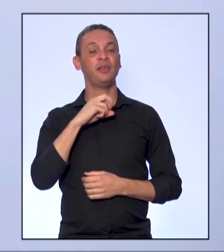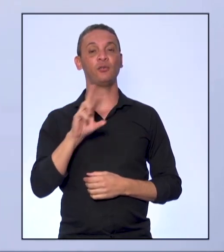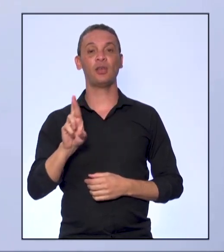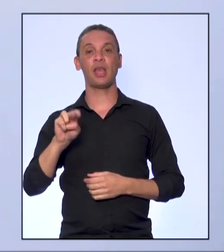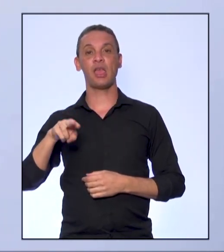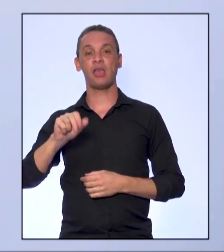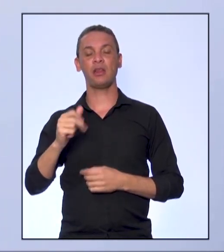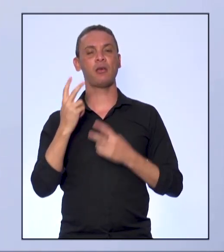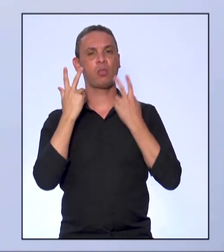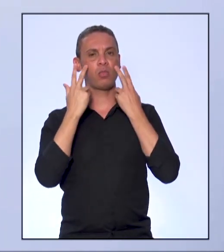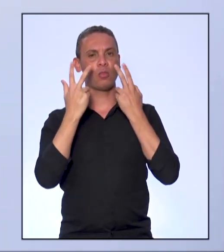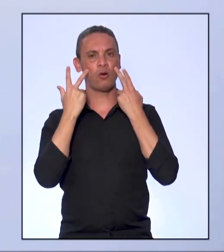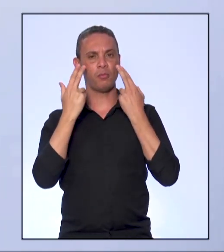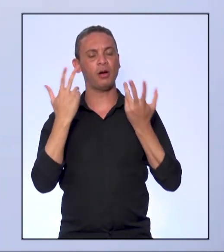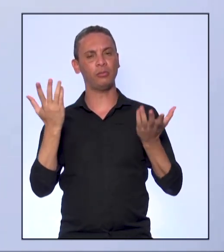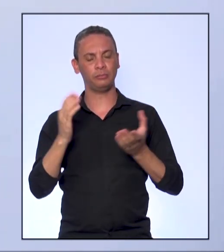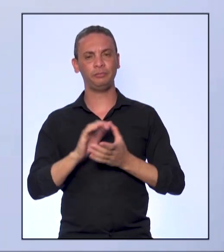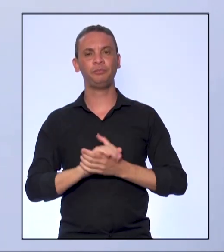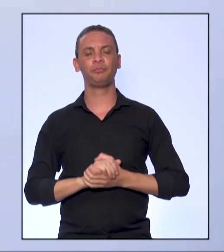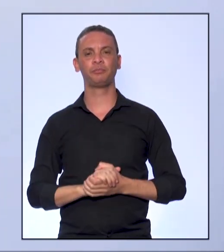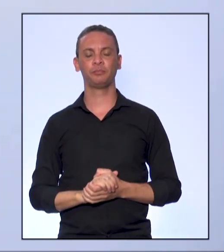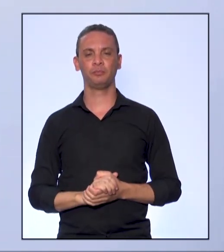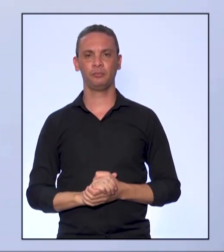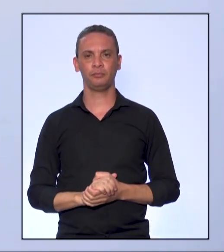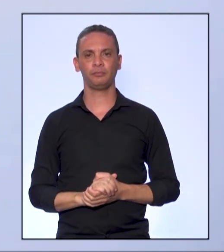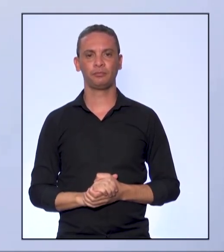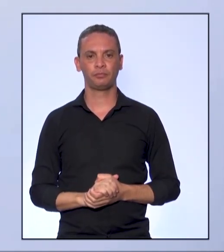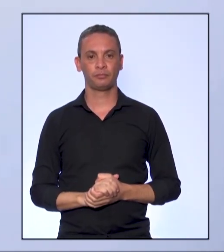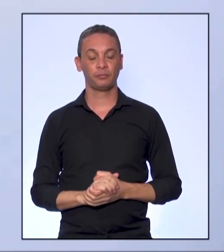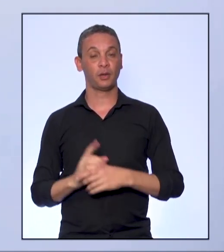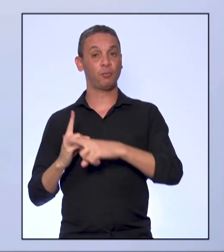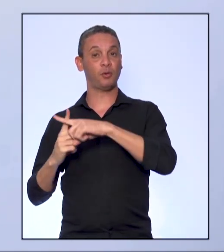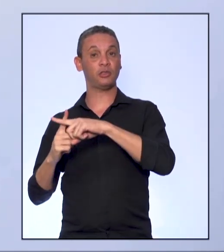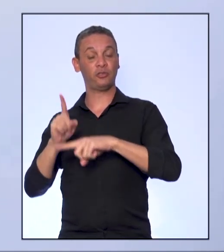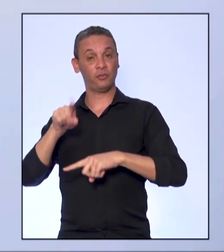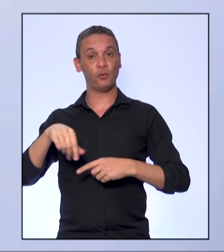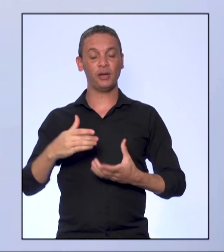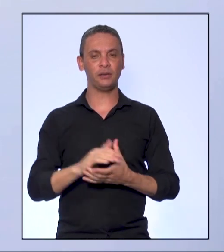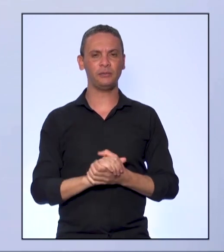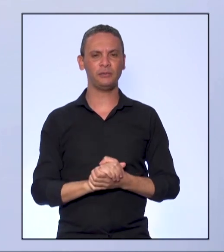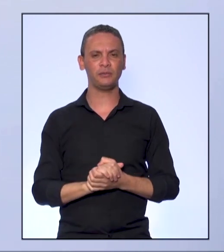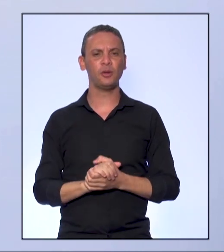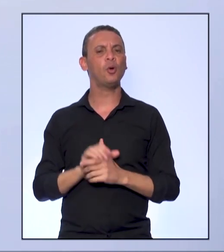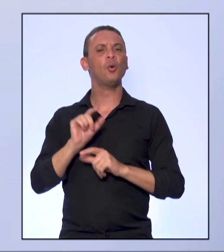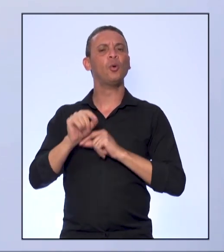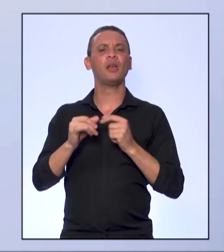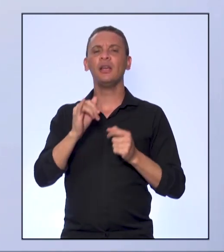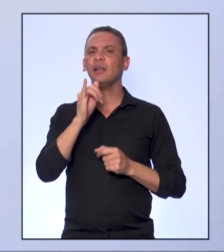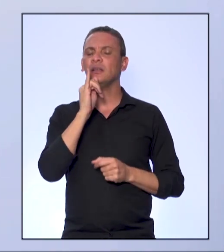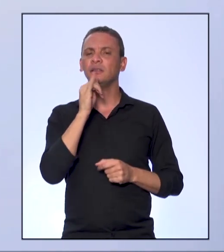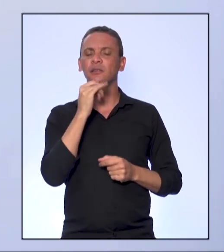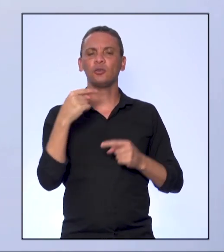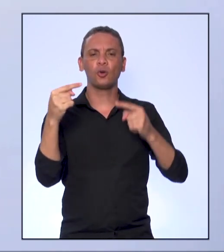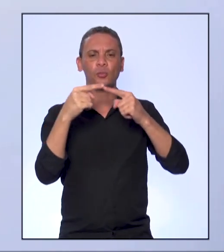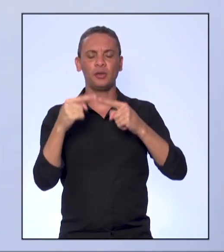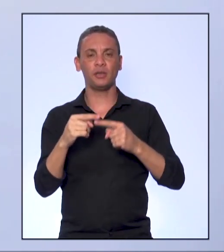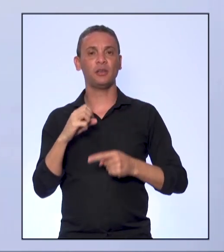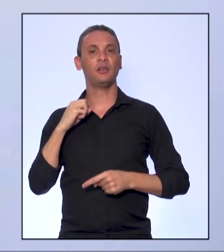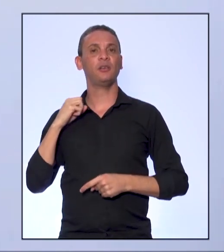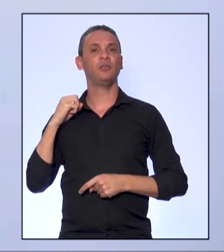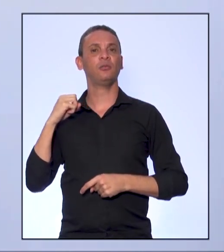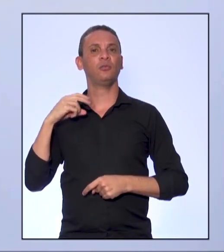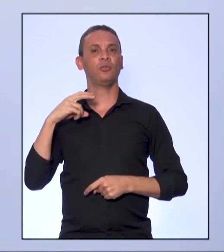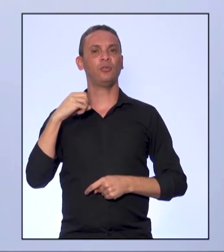gente conhece. É de RNA e ele é de cadeia positiva. O que quer dizer isso, Kennedy? Quer dizer, galera, que o vírus, quando